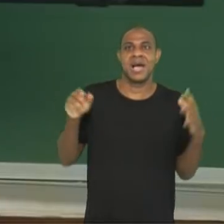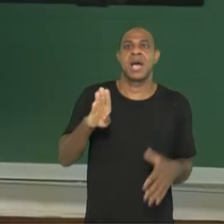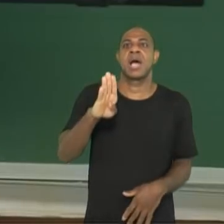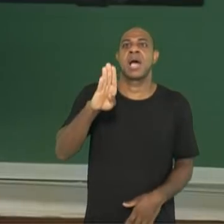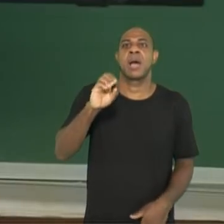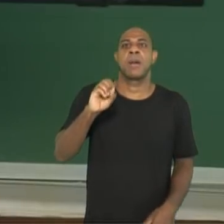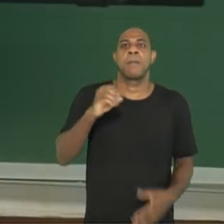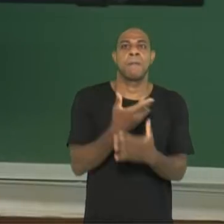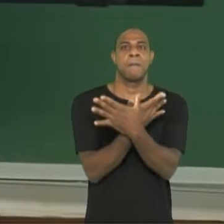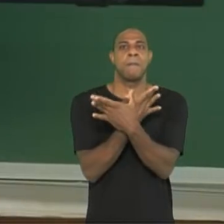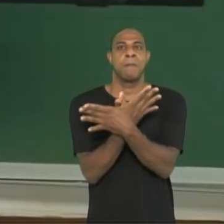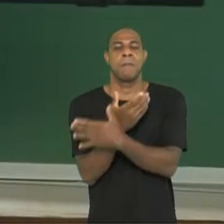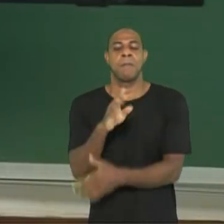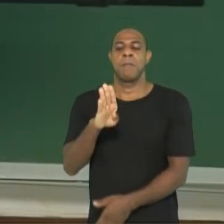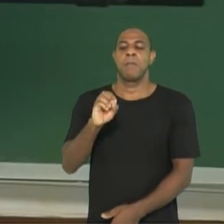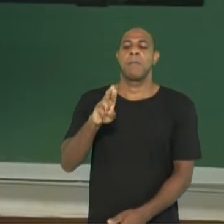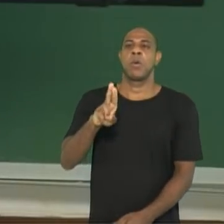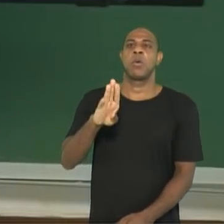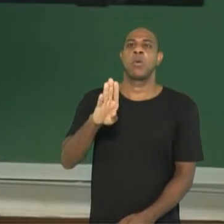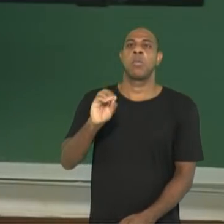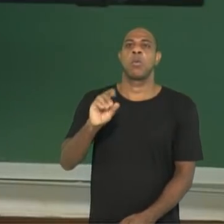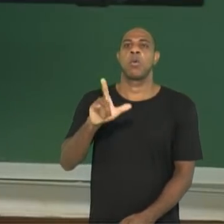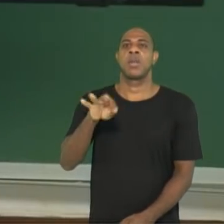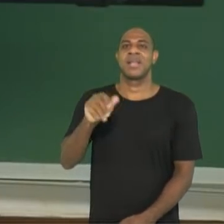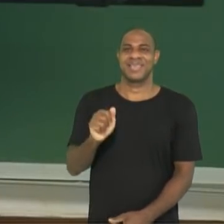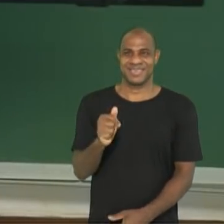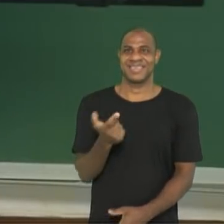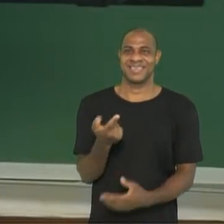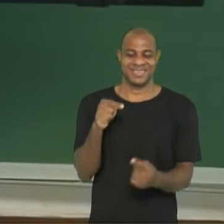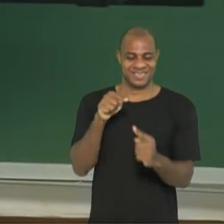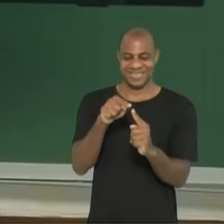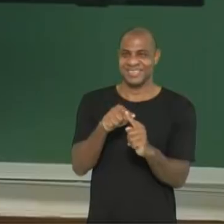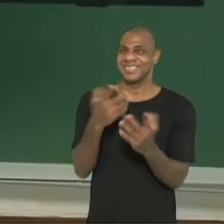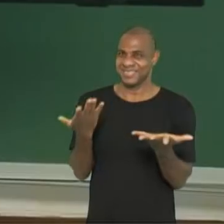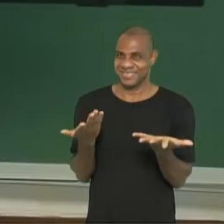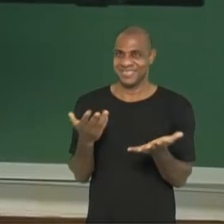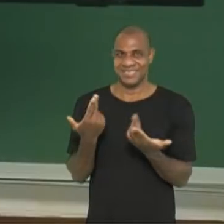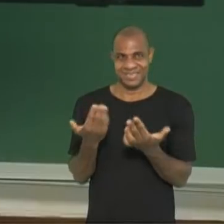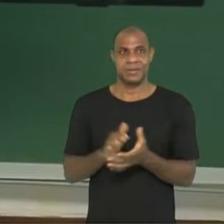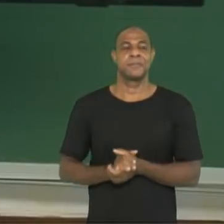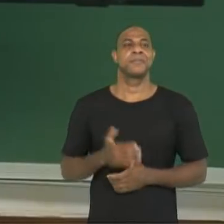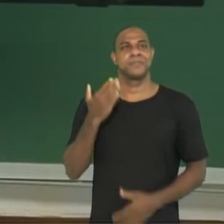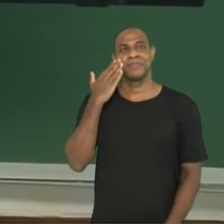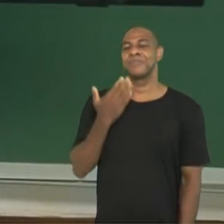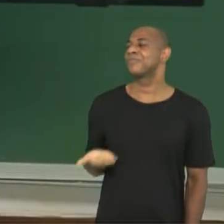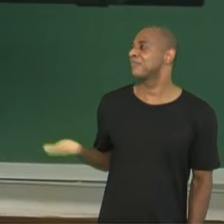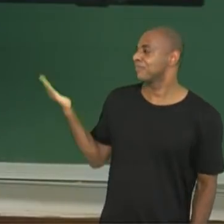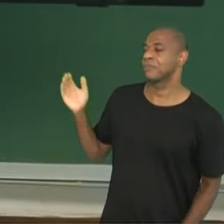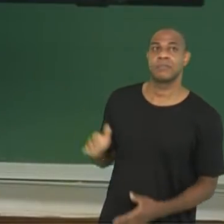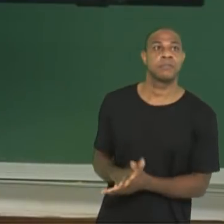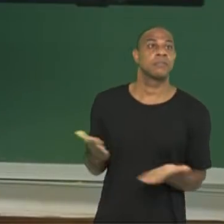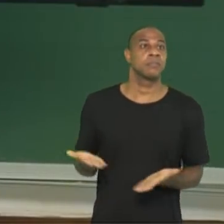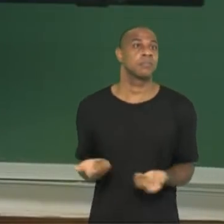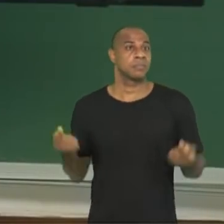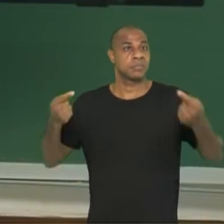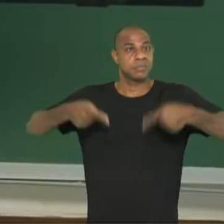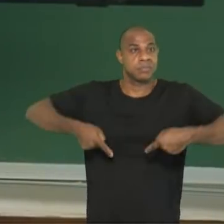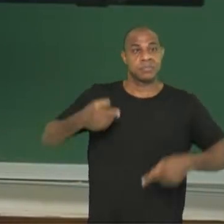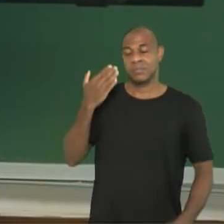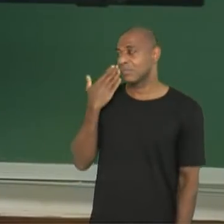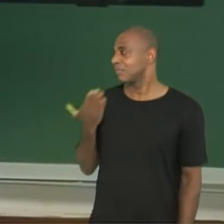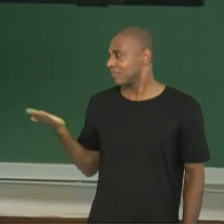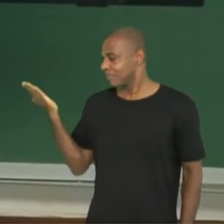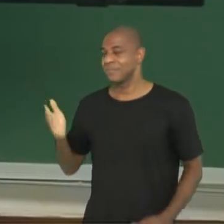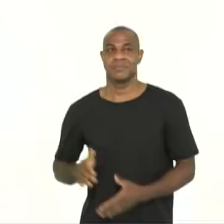o desenvolvimento direto é aquele que o animal é igual desde que nasceu. E agora temos um quiz sobre